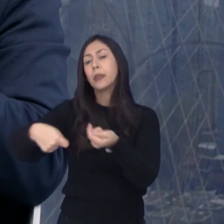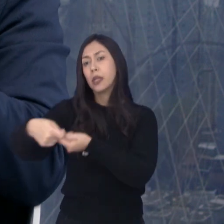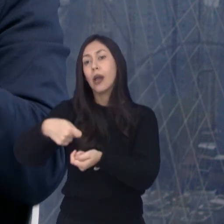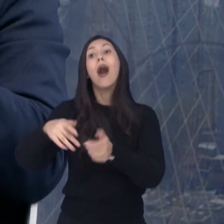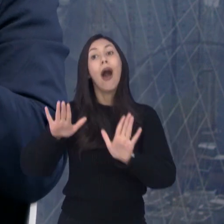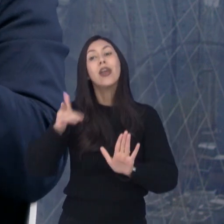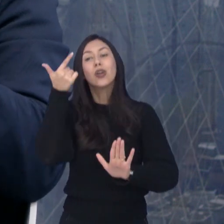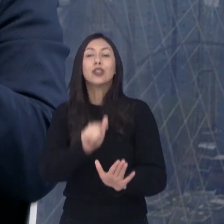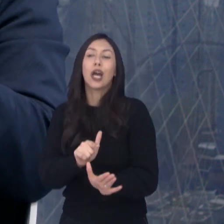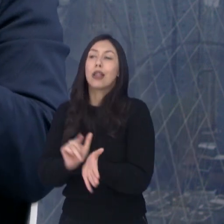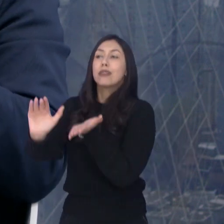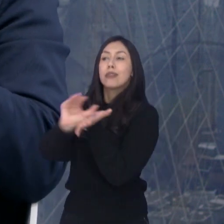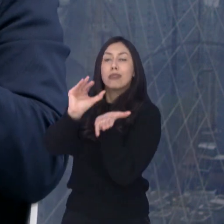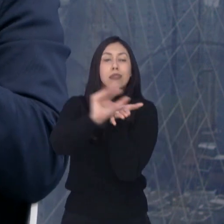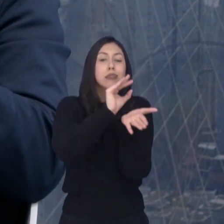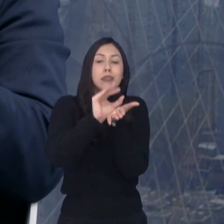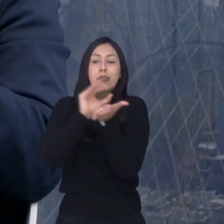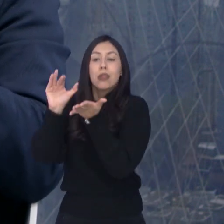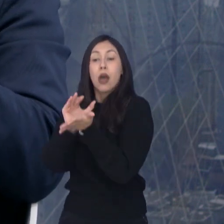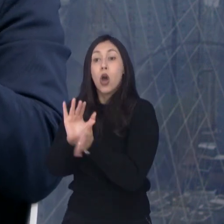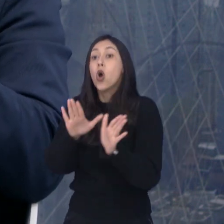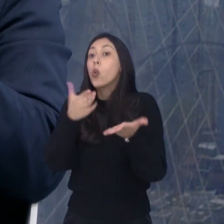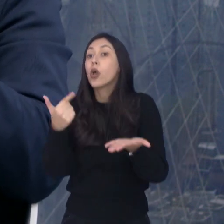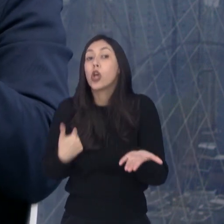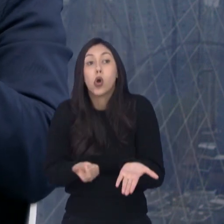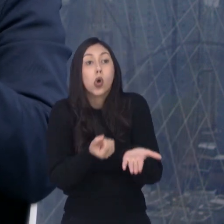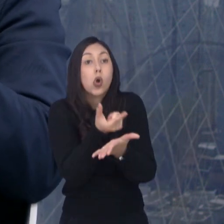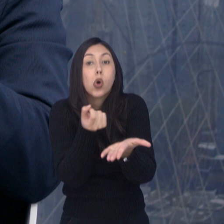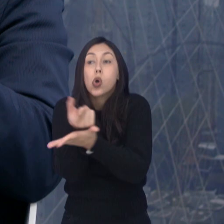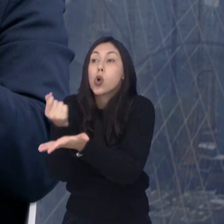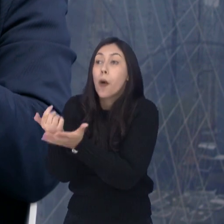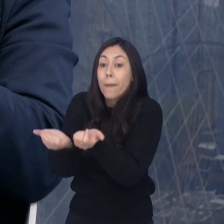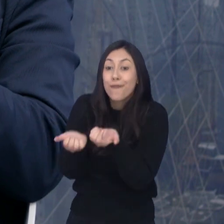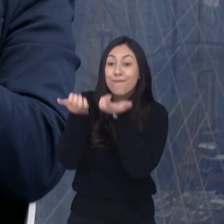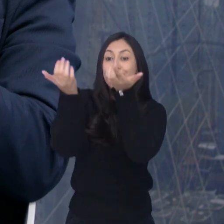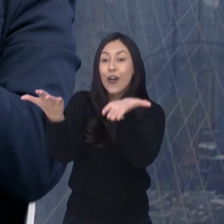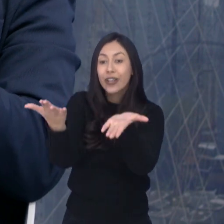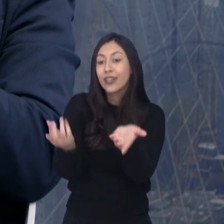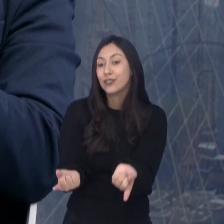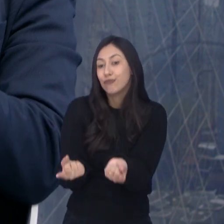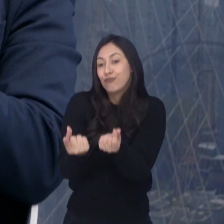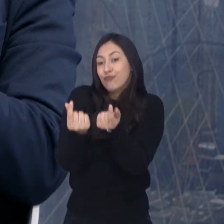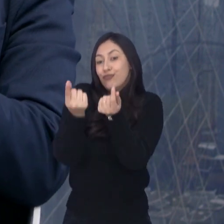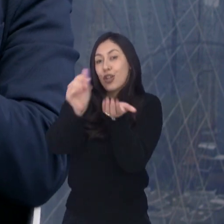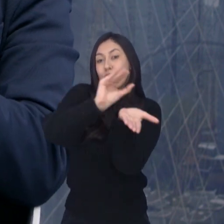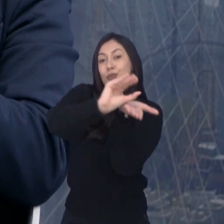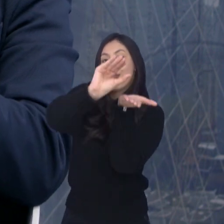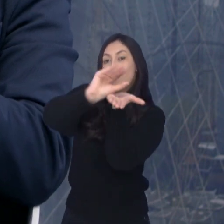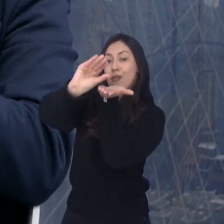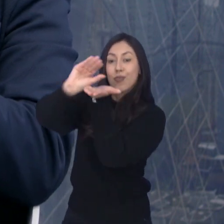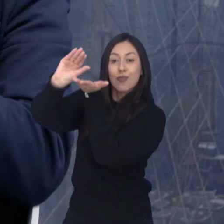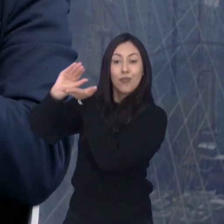para cá. Toda vez que eu consumo alguma coisa que não é gerado aqui no Brasil, eu estou gerando riqueza onde ela